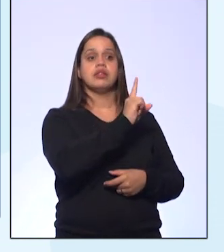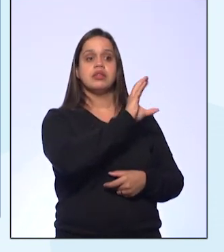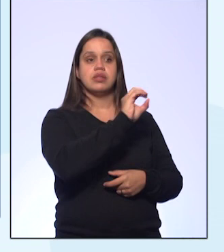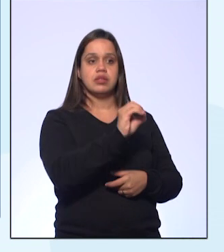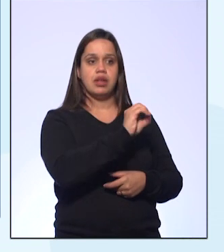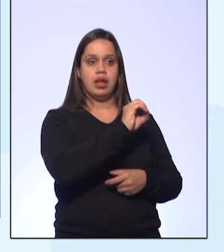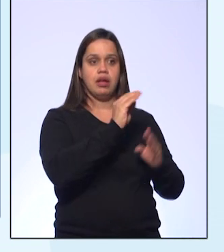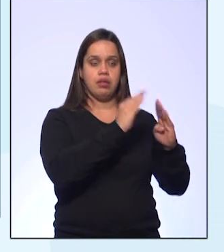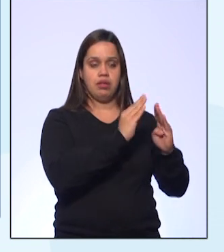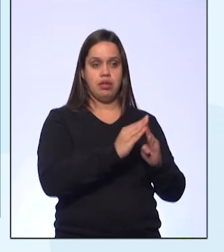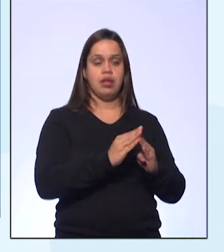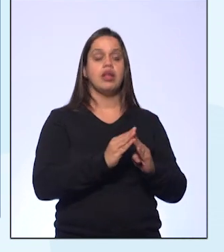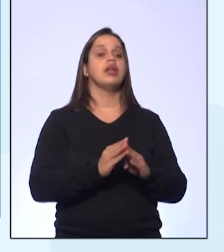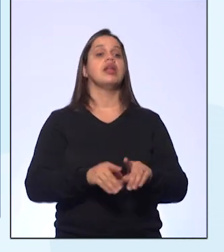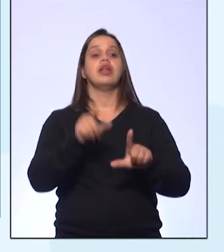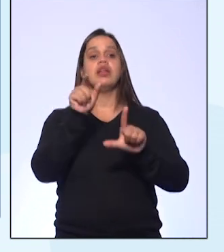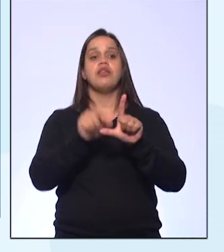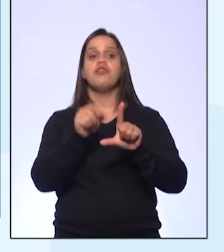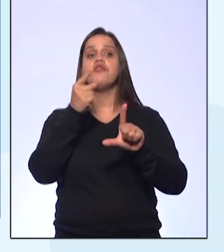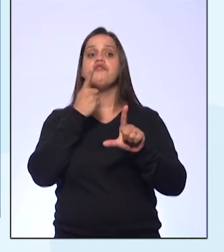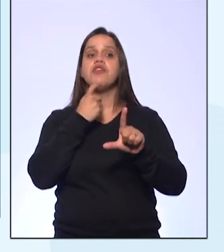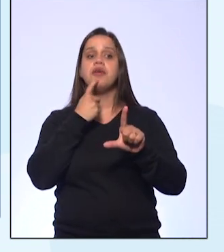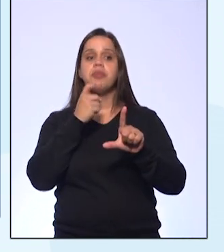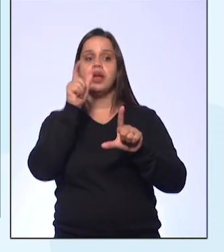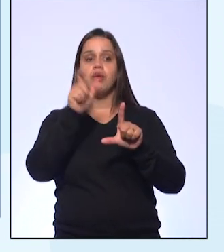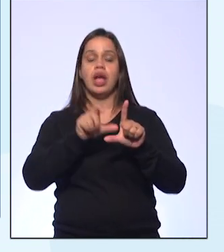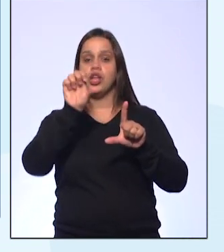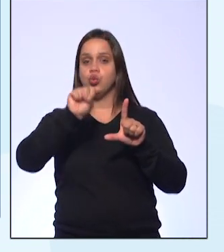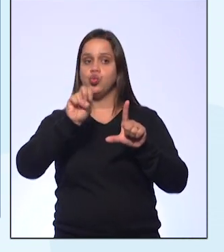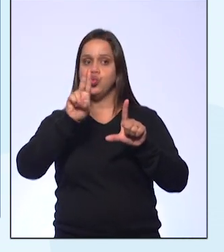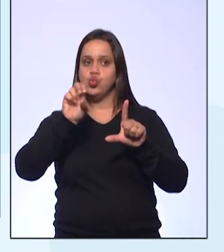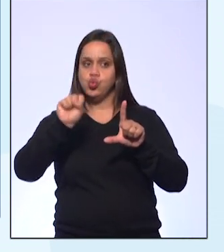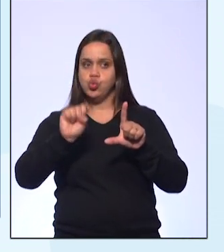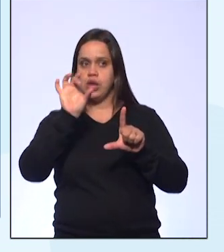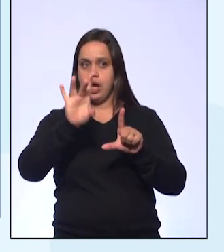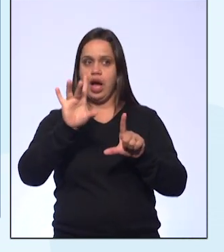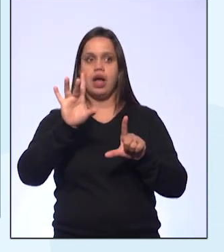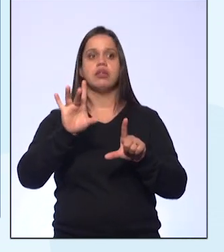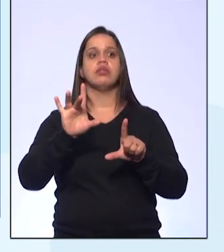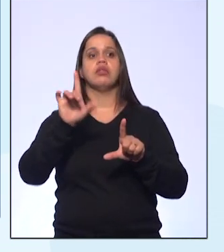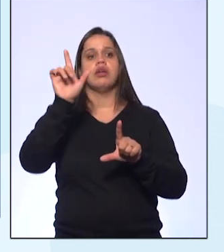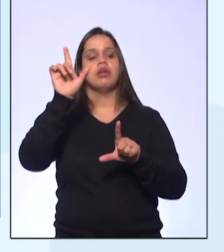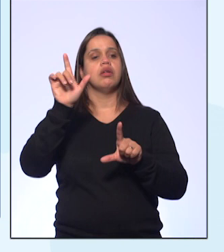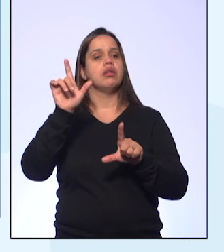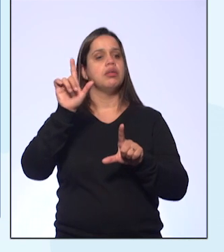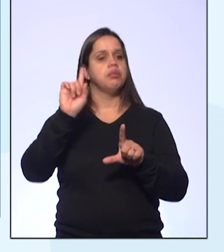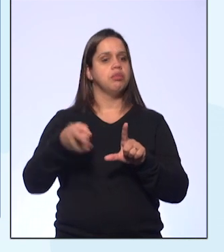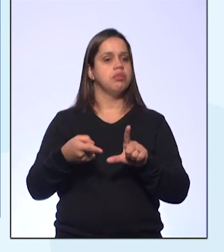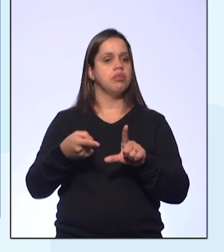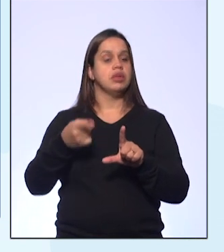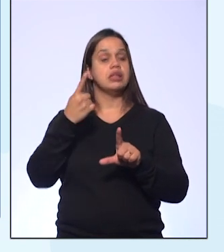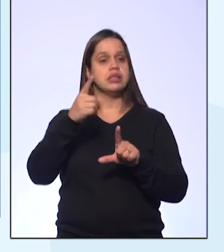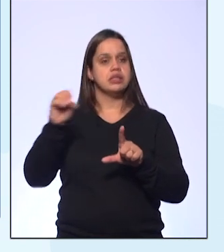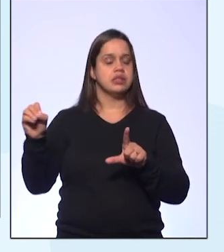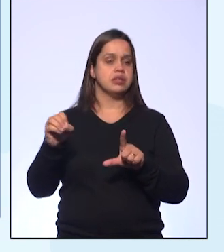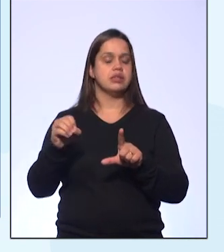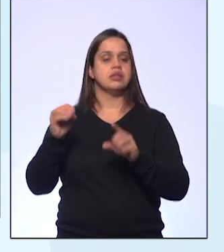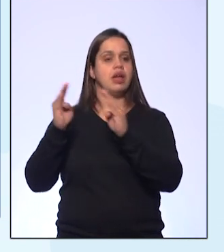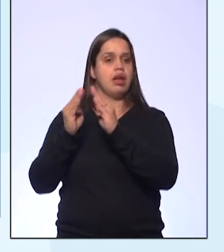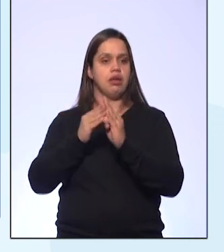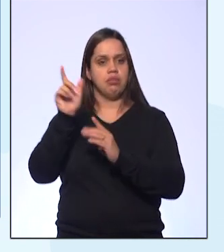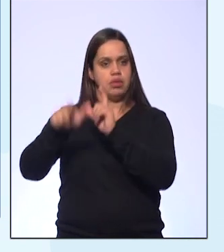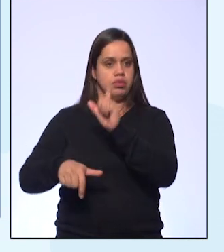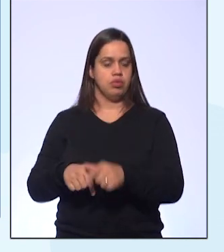de UTI do SUS para cada 100 mil habitantes. E aí a gente tem um caso, né, de comparação entre